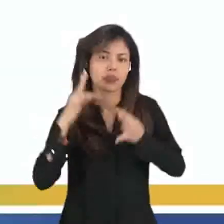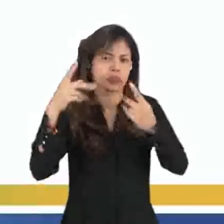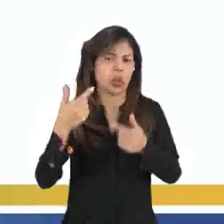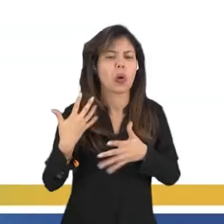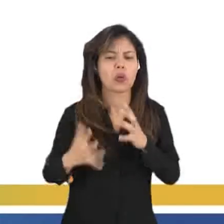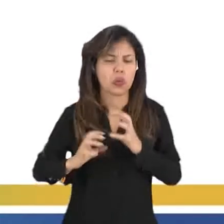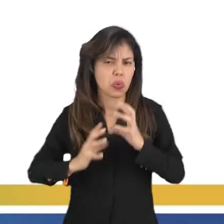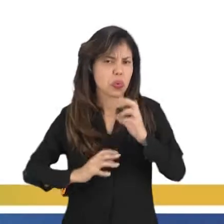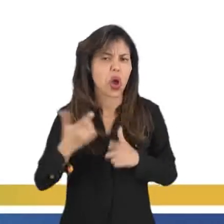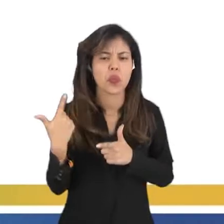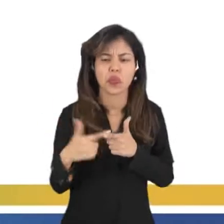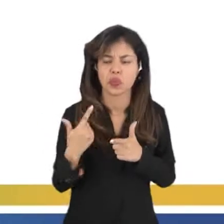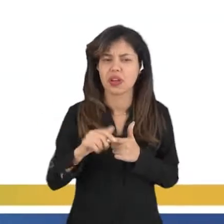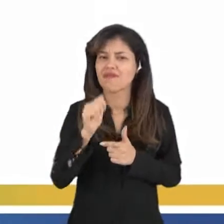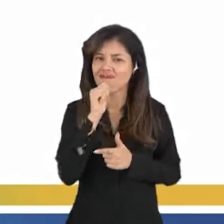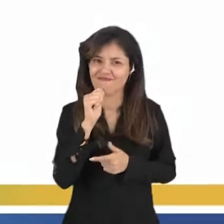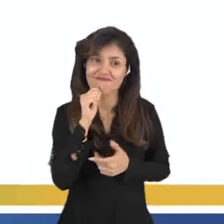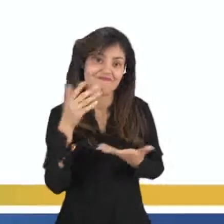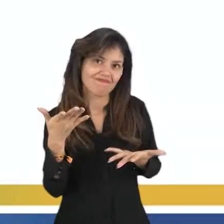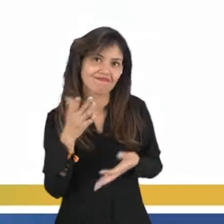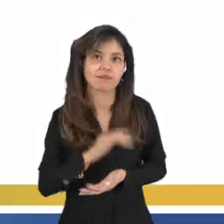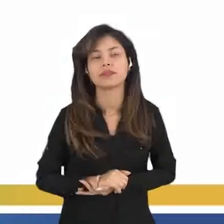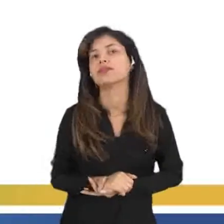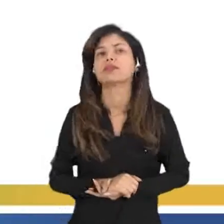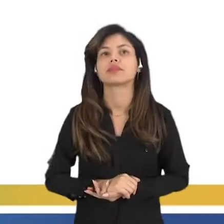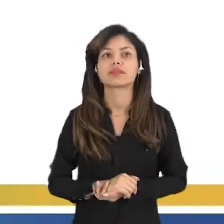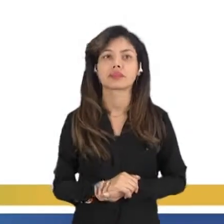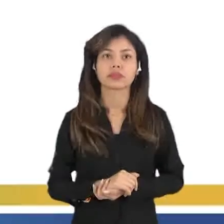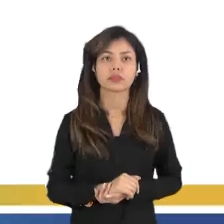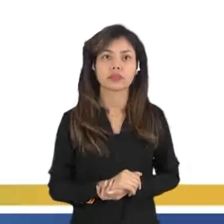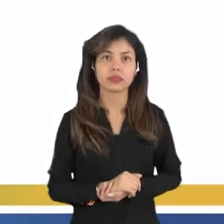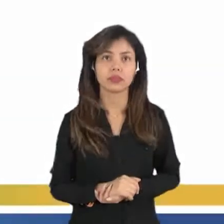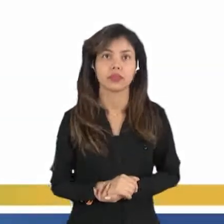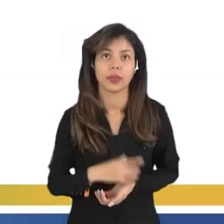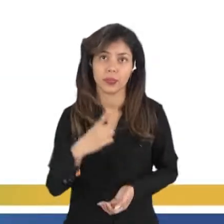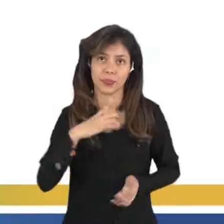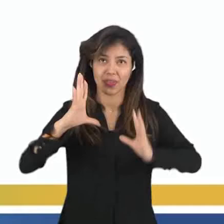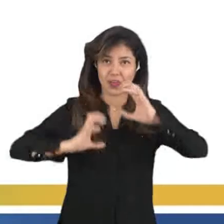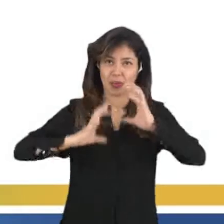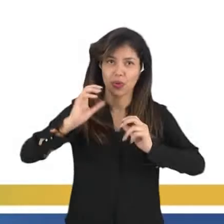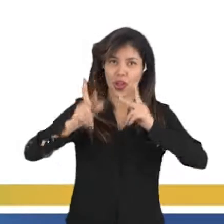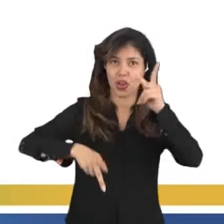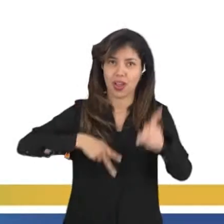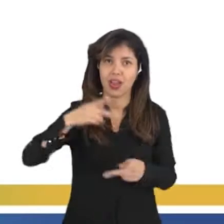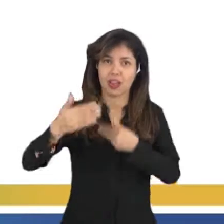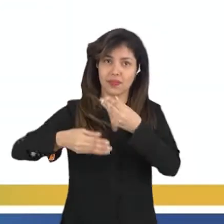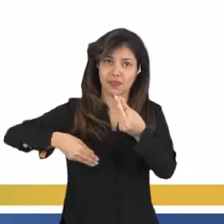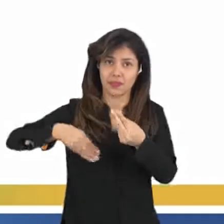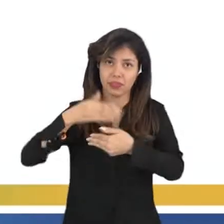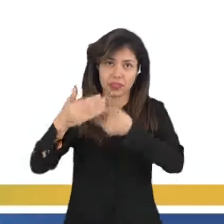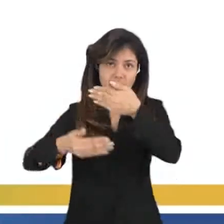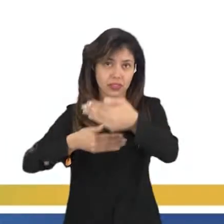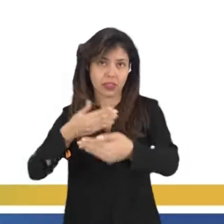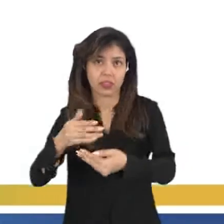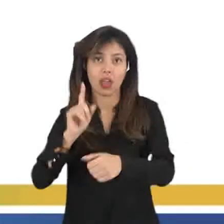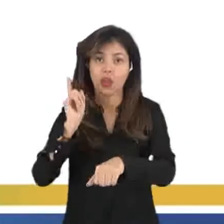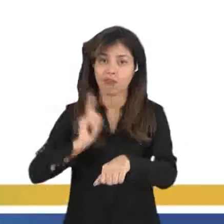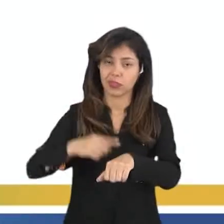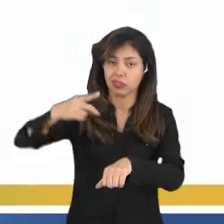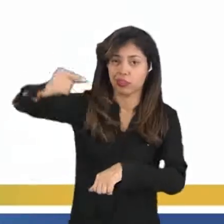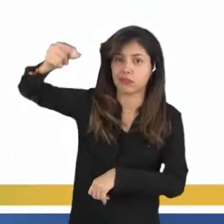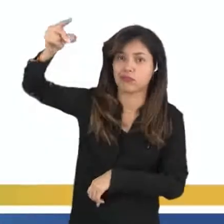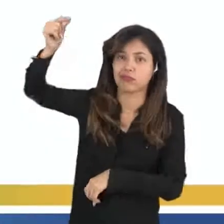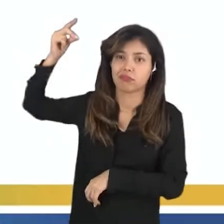ainda é um barril de pólvora nessa região. Então as divergências contidas entre esses povos são desenvolvidas